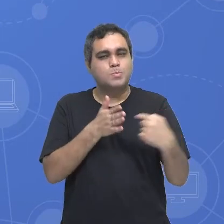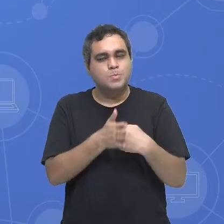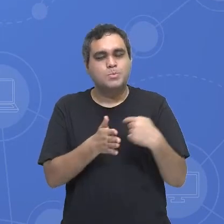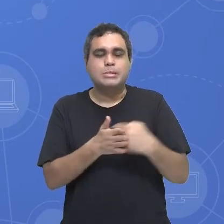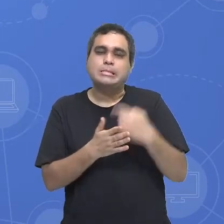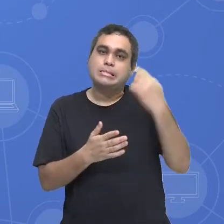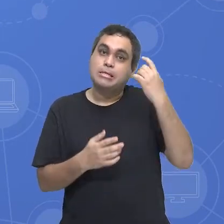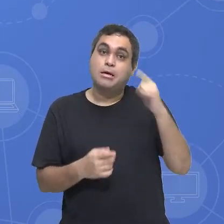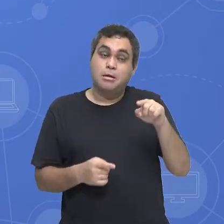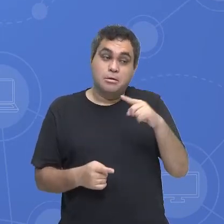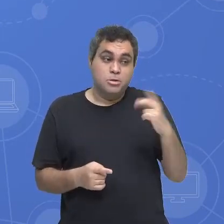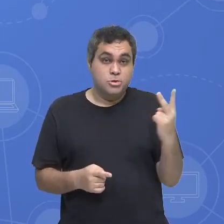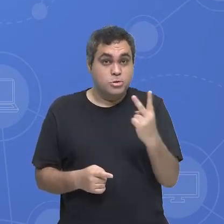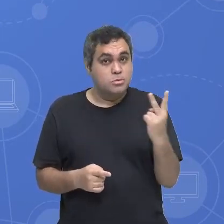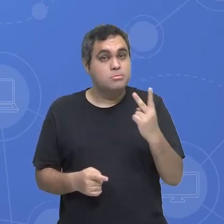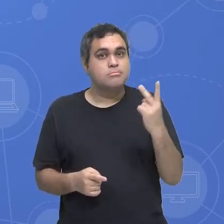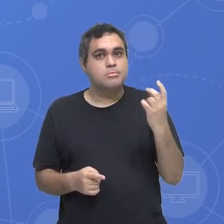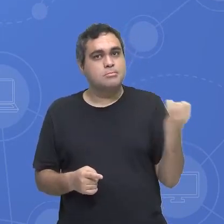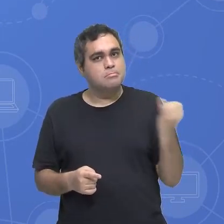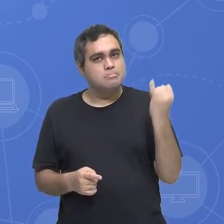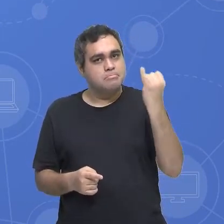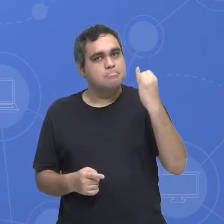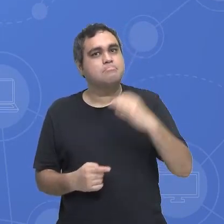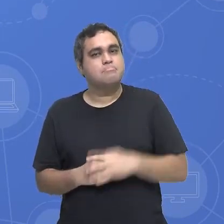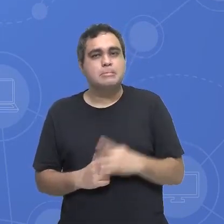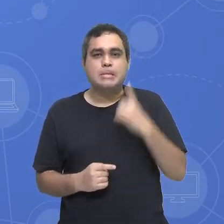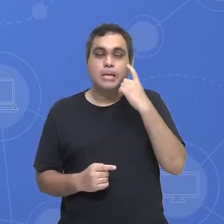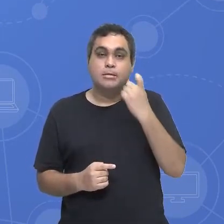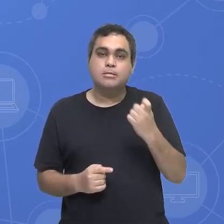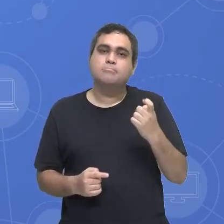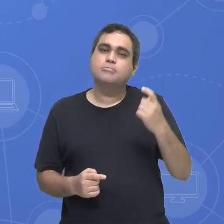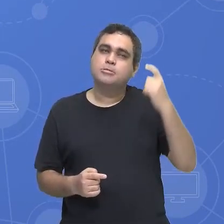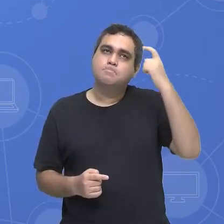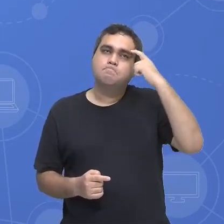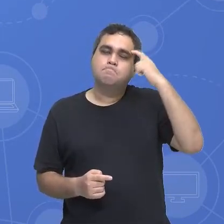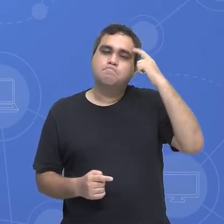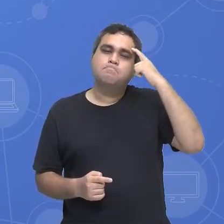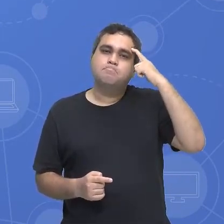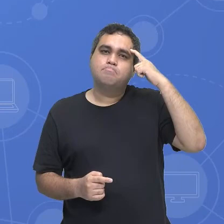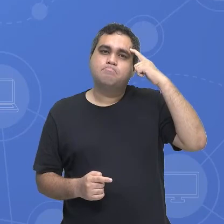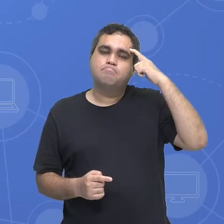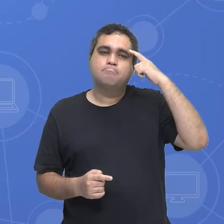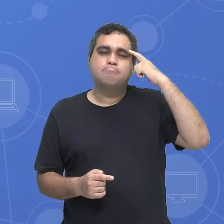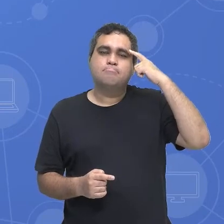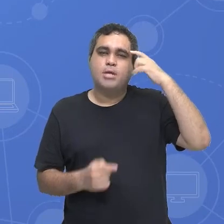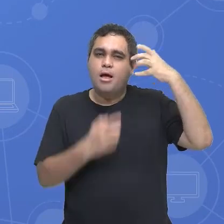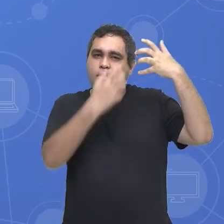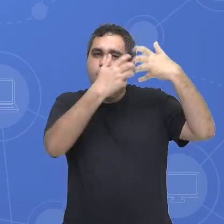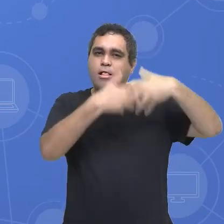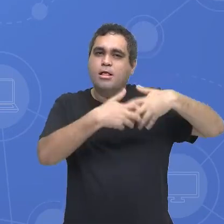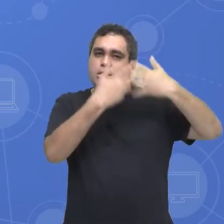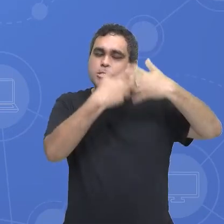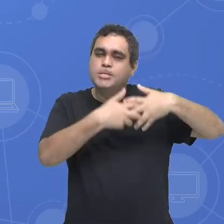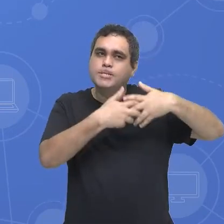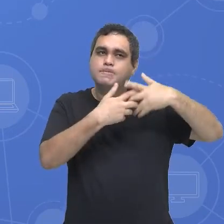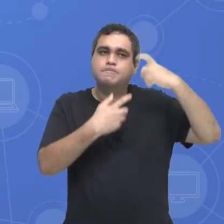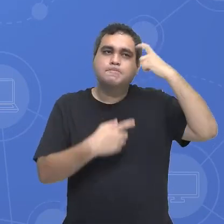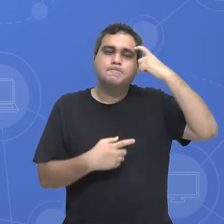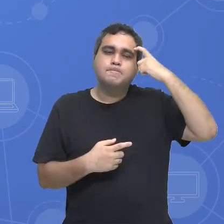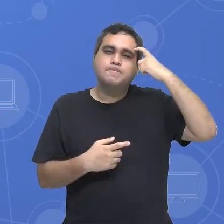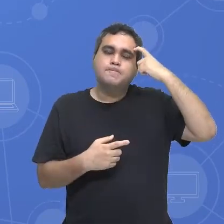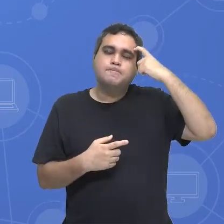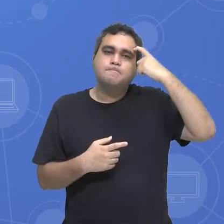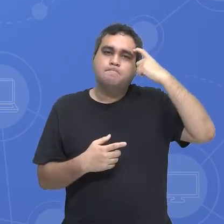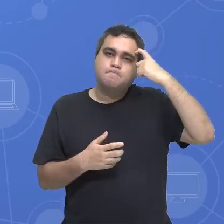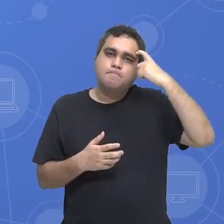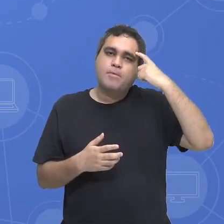bem interessantes, né, para a gente refletir um pouco. Quando eu falo refletir, gente, eu estou falando de um próprio questionamento,